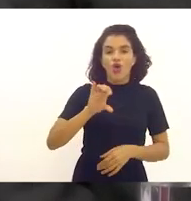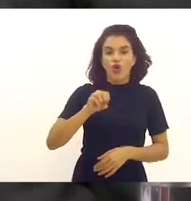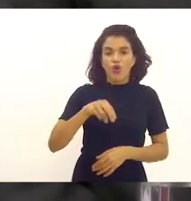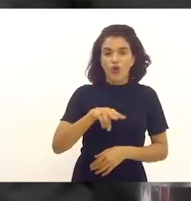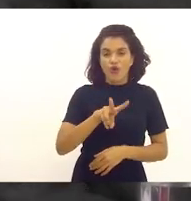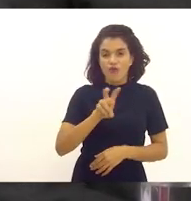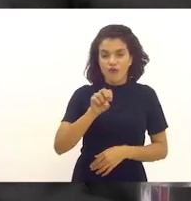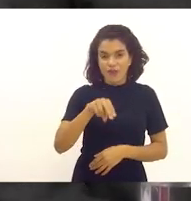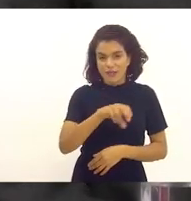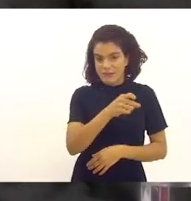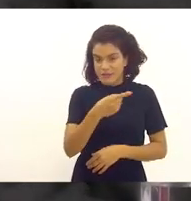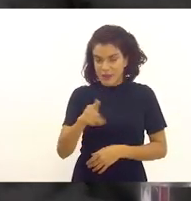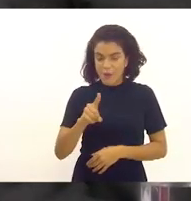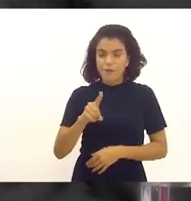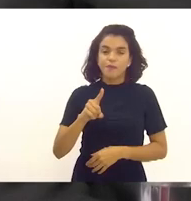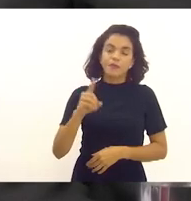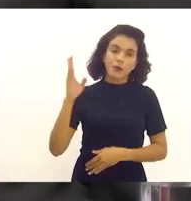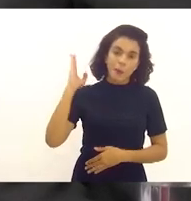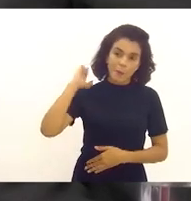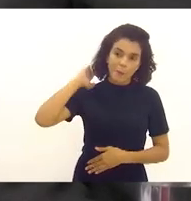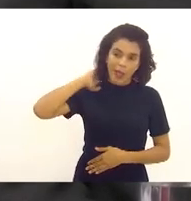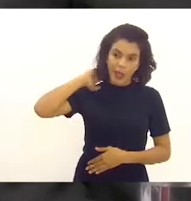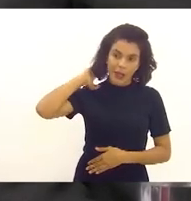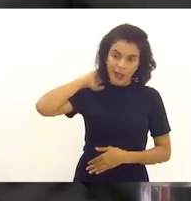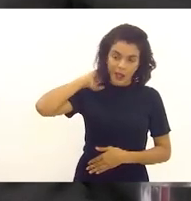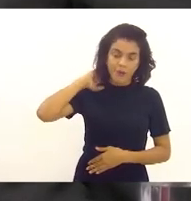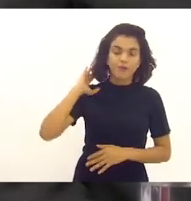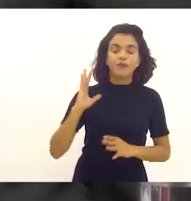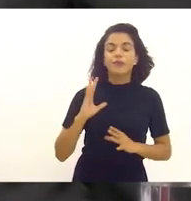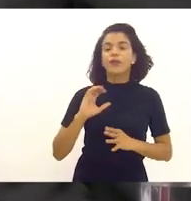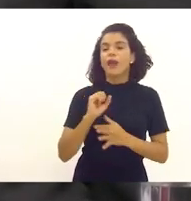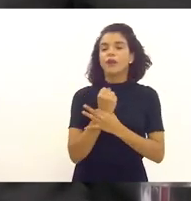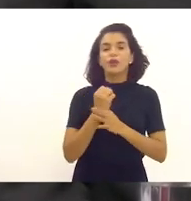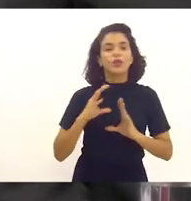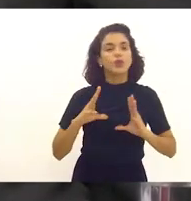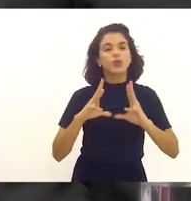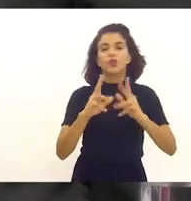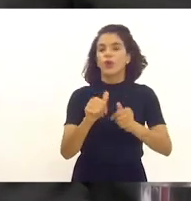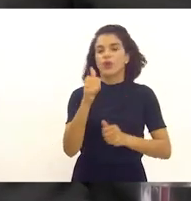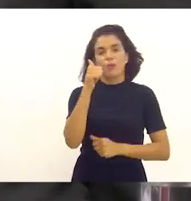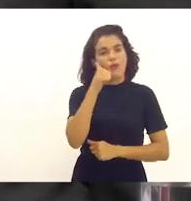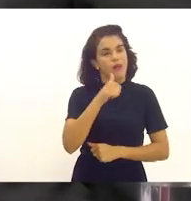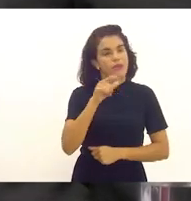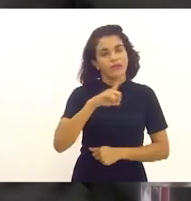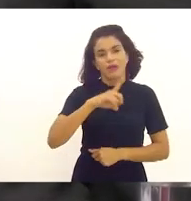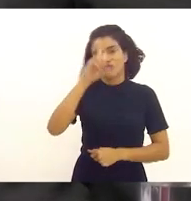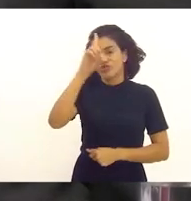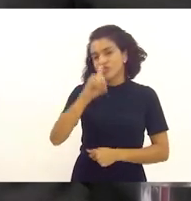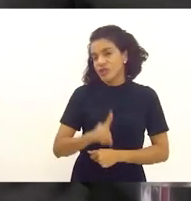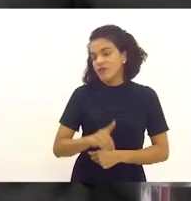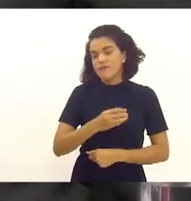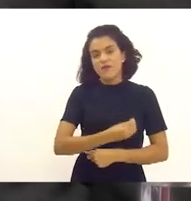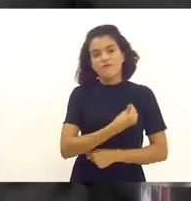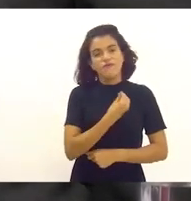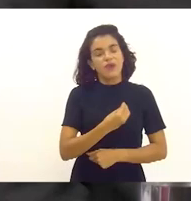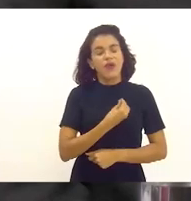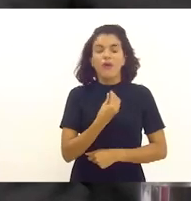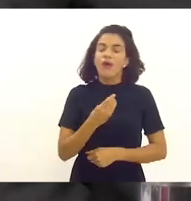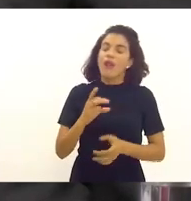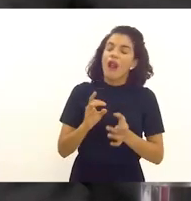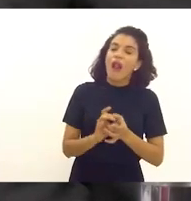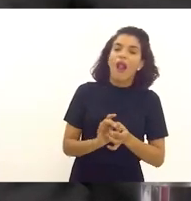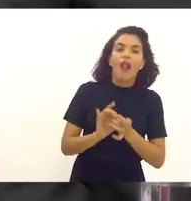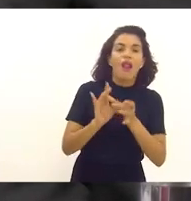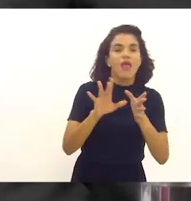Carla que estabelece que todas as mulheres têm direito a ter uma vida livre de violência tanto no espaço público